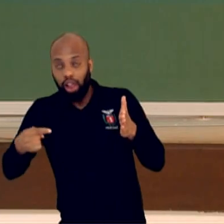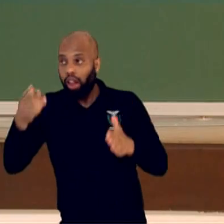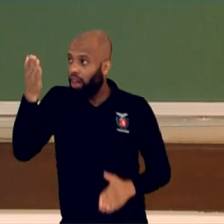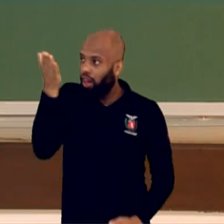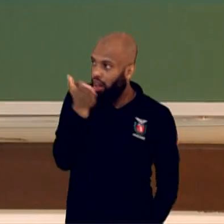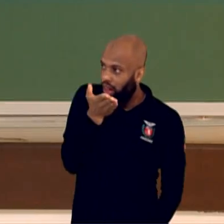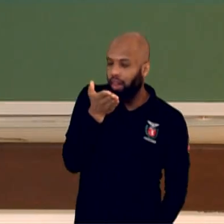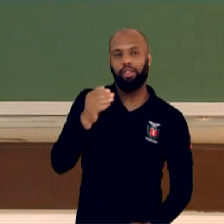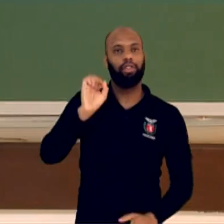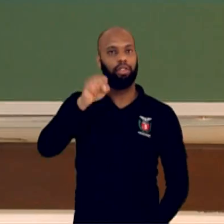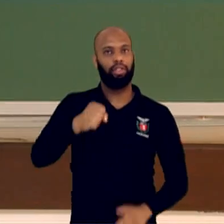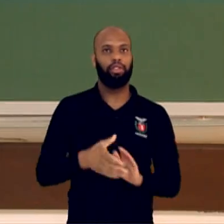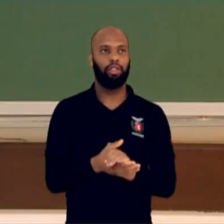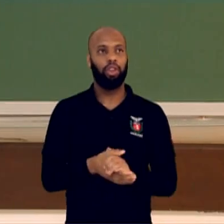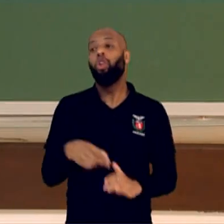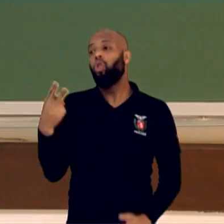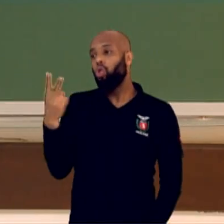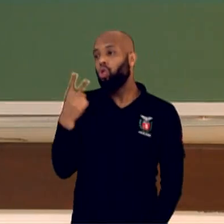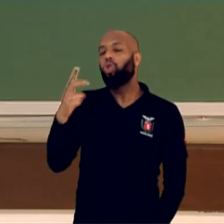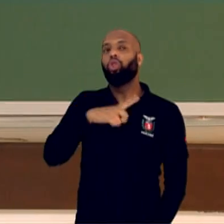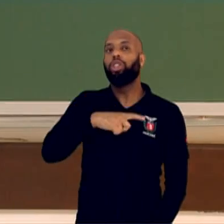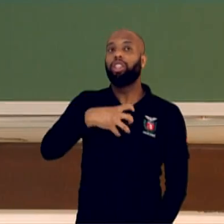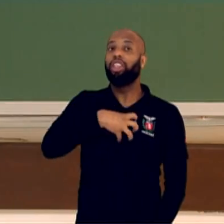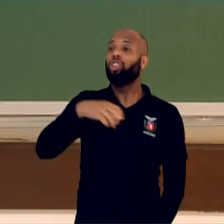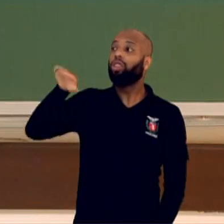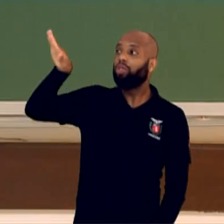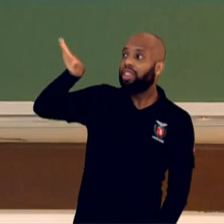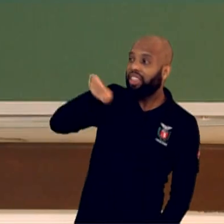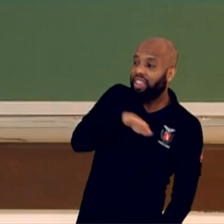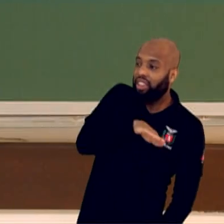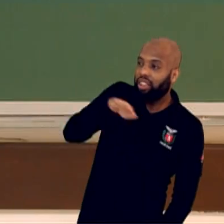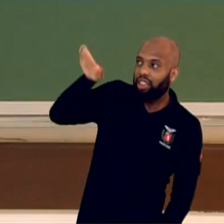estão os dois. Os dois, então, têm planos inclinados.